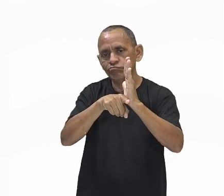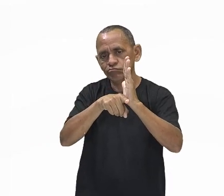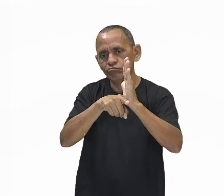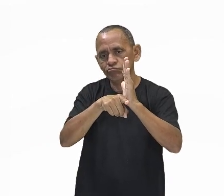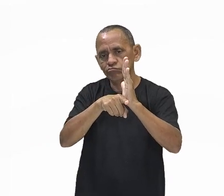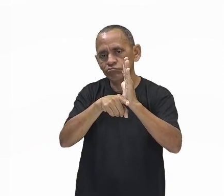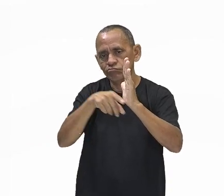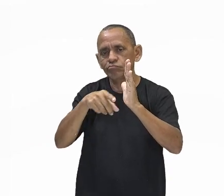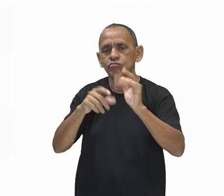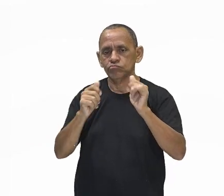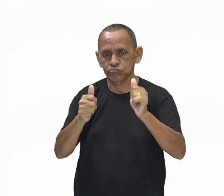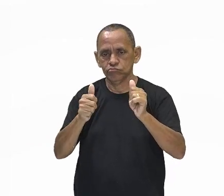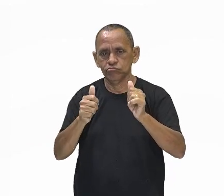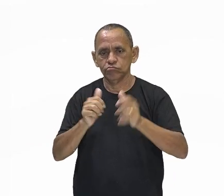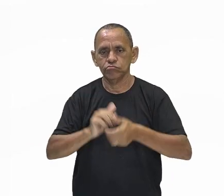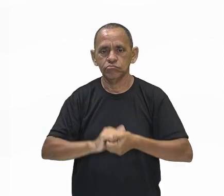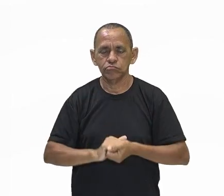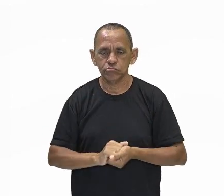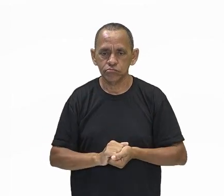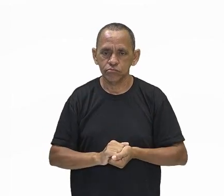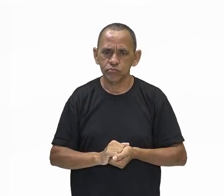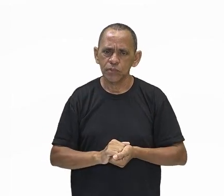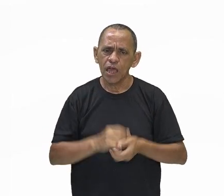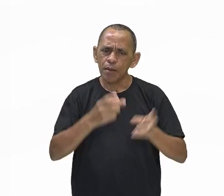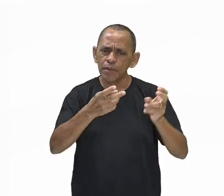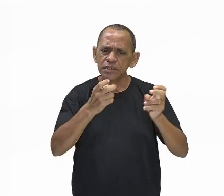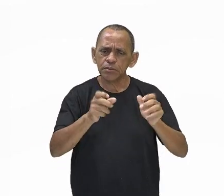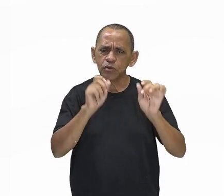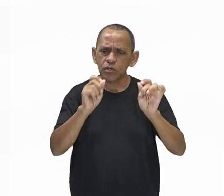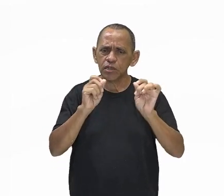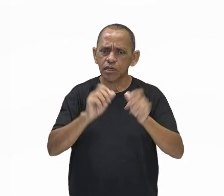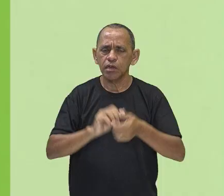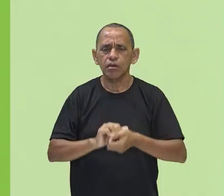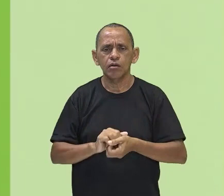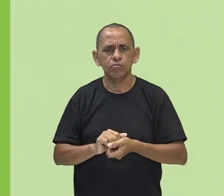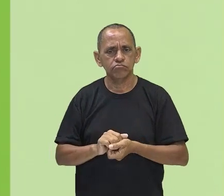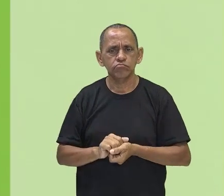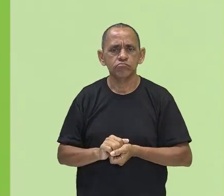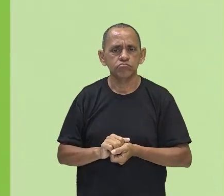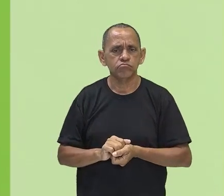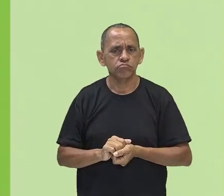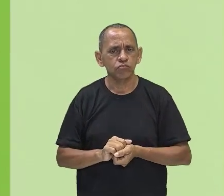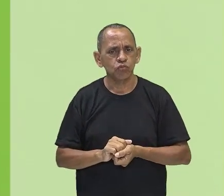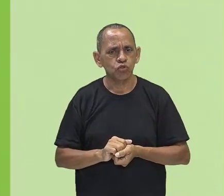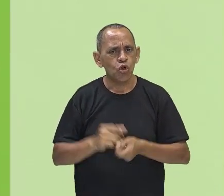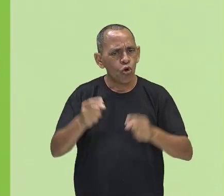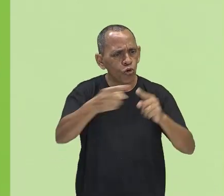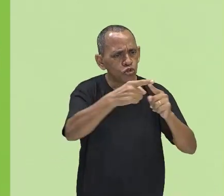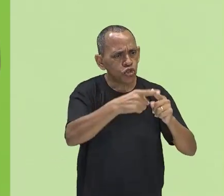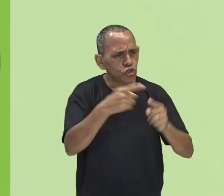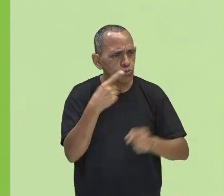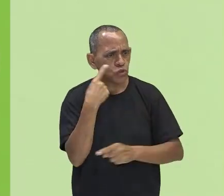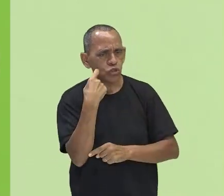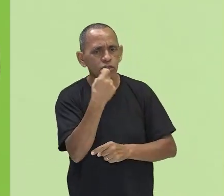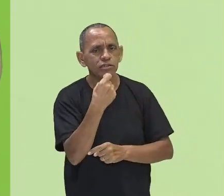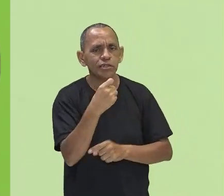focal. Beleza? Só que veja bem, olha, uma lente muito interessante para a gente é